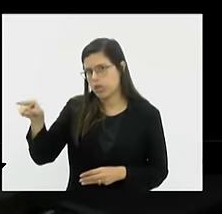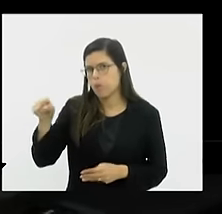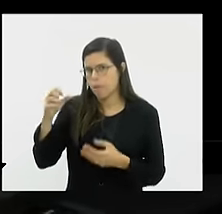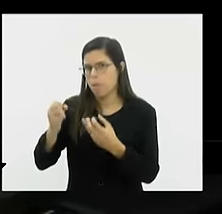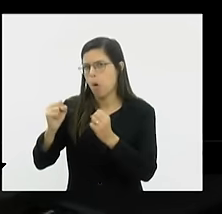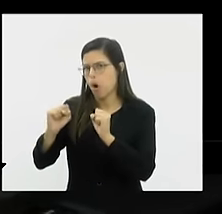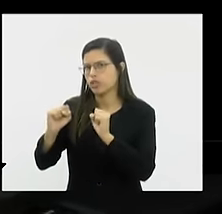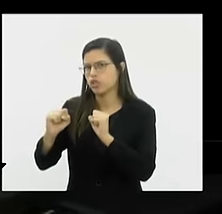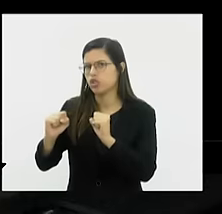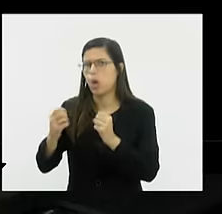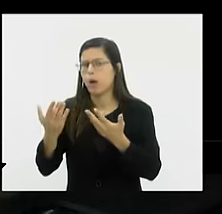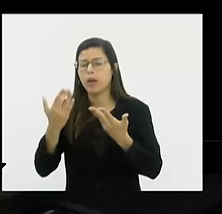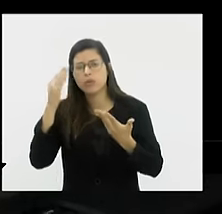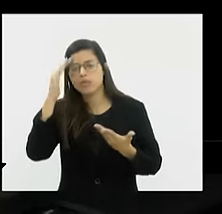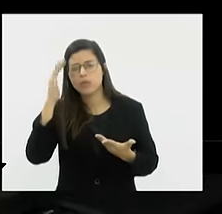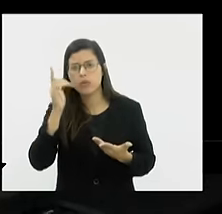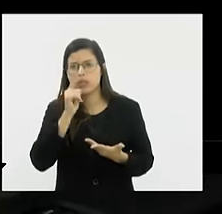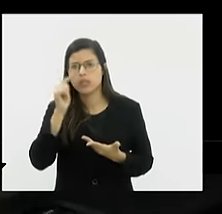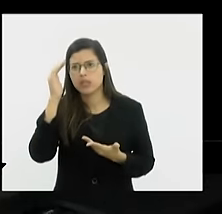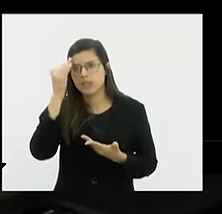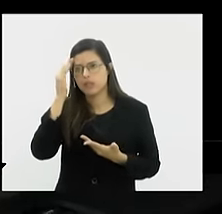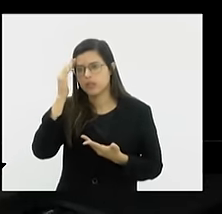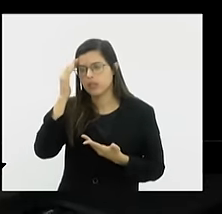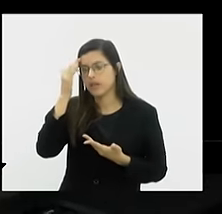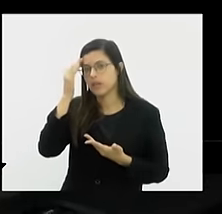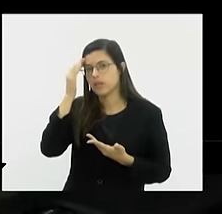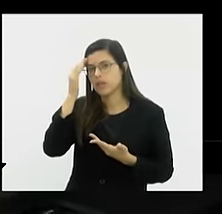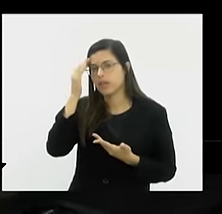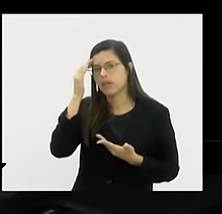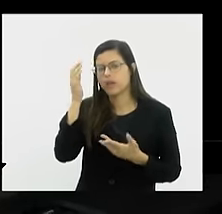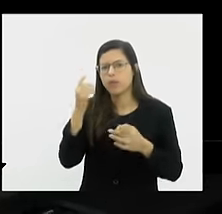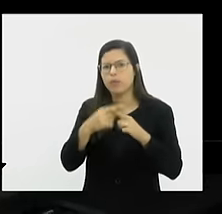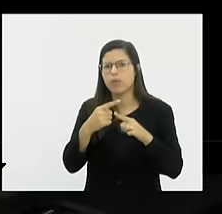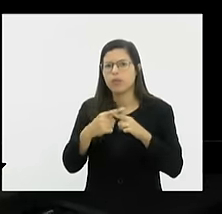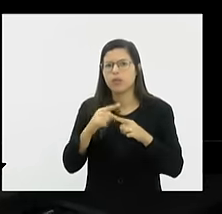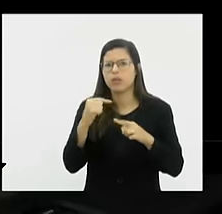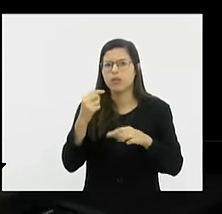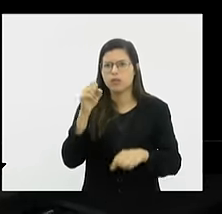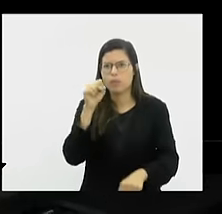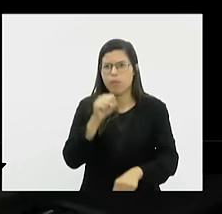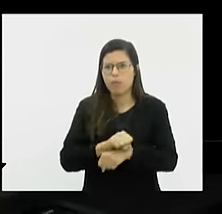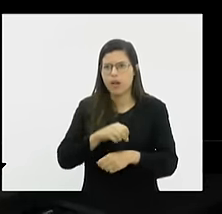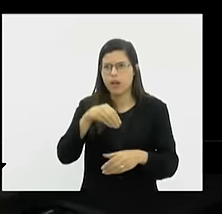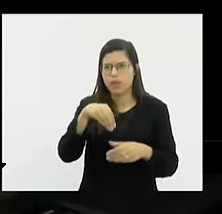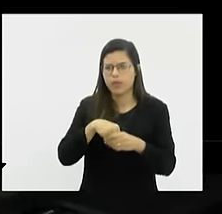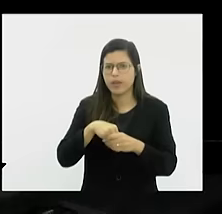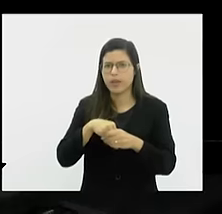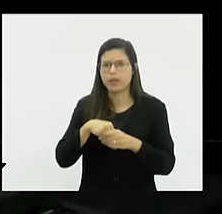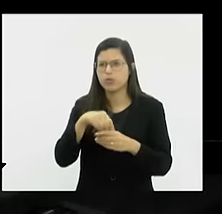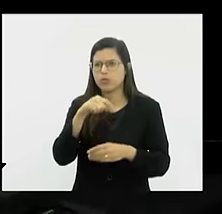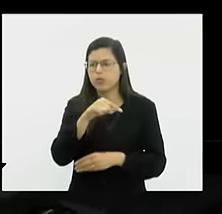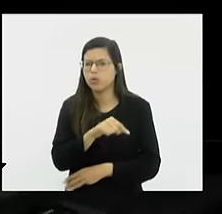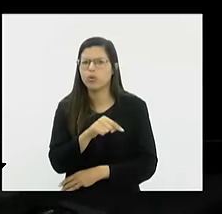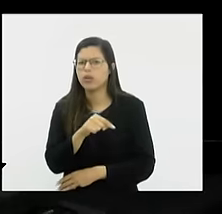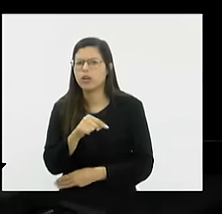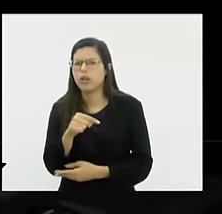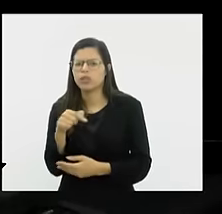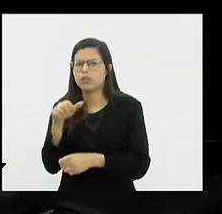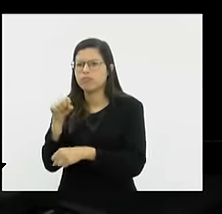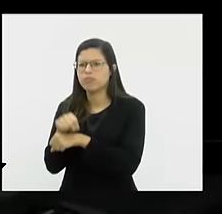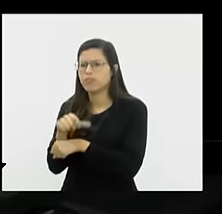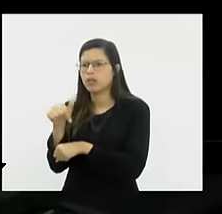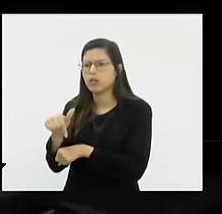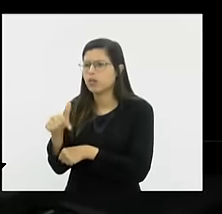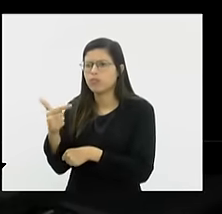quero entender. Por que que a gente falou pra gente que a gente ia parar dentro do terminal e a gente tá aqui ainda, parado na curva? A gente não tem